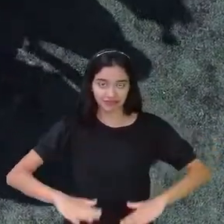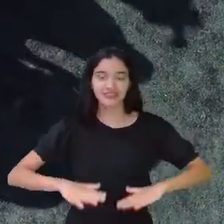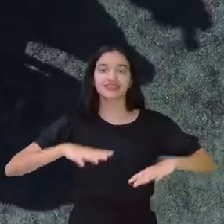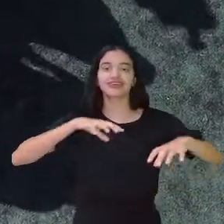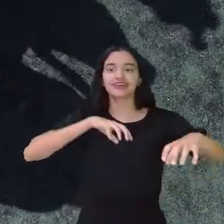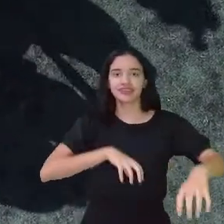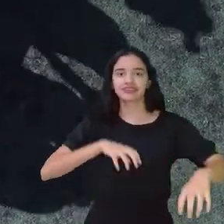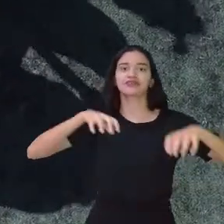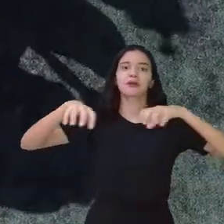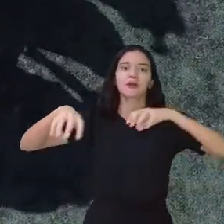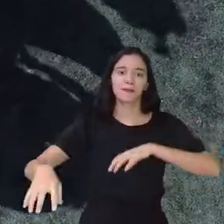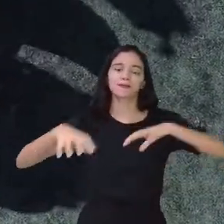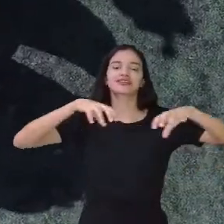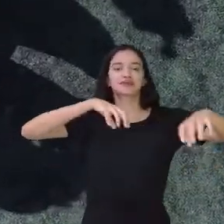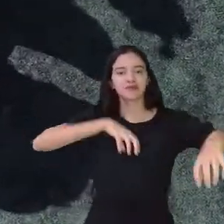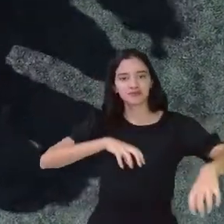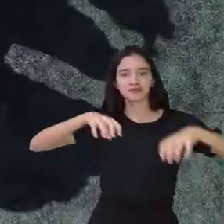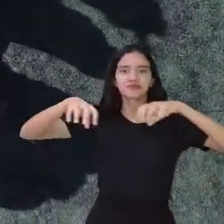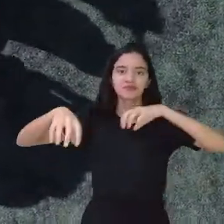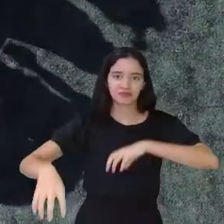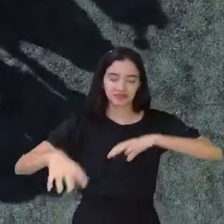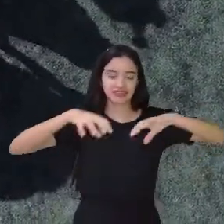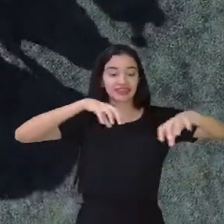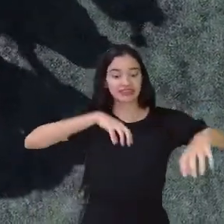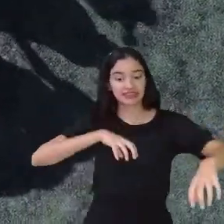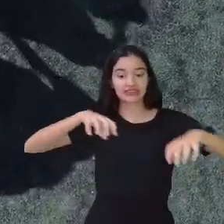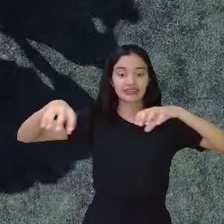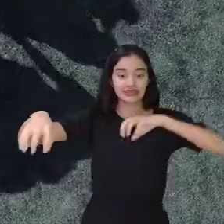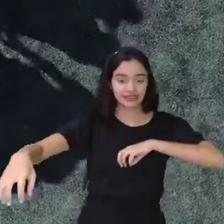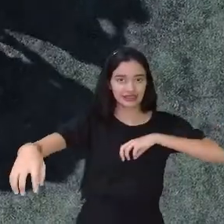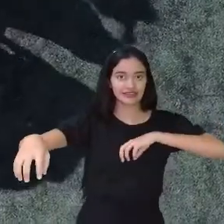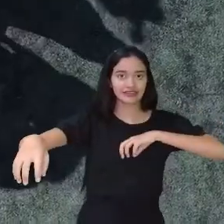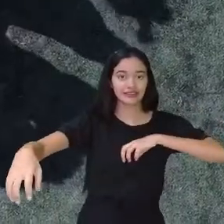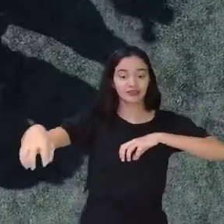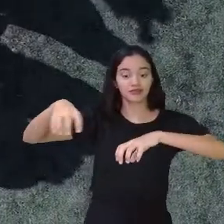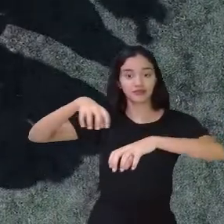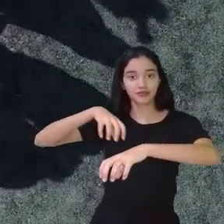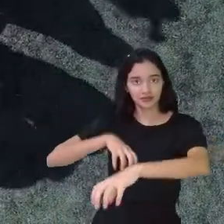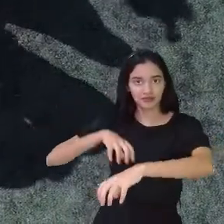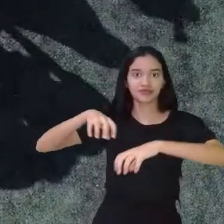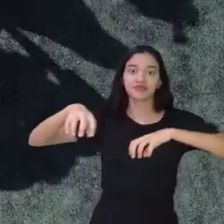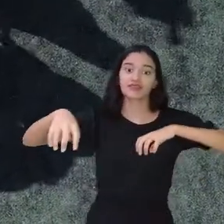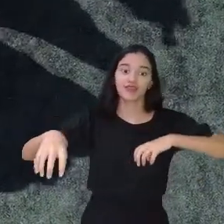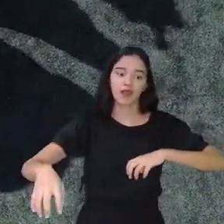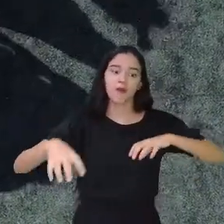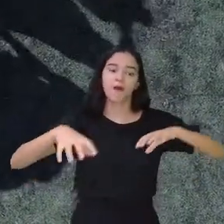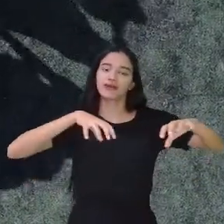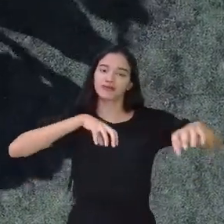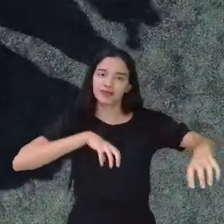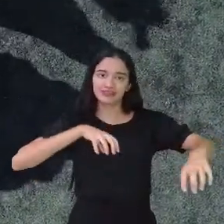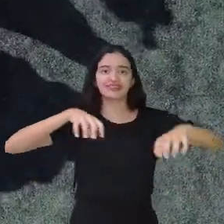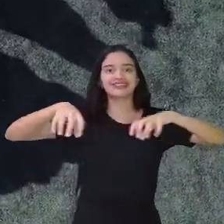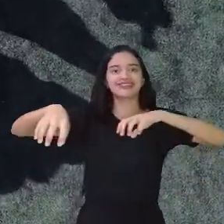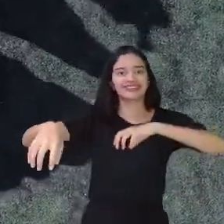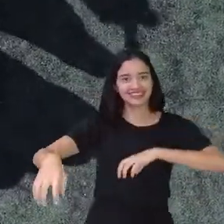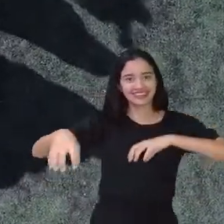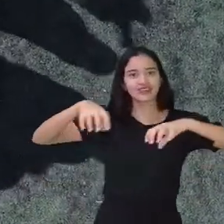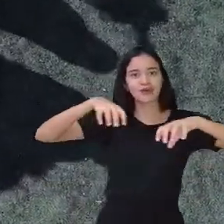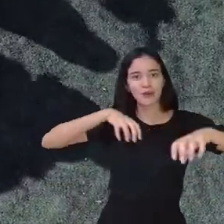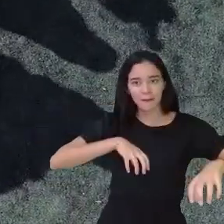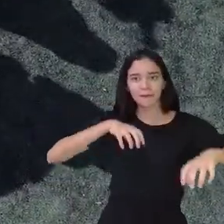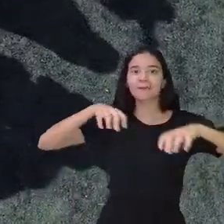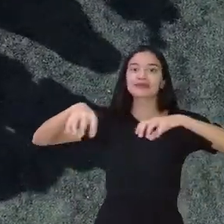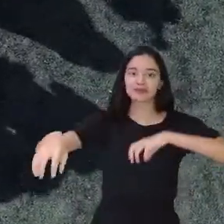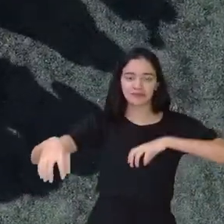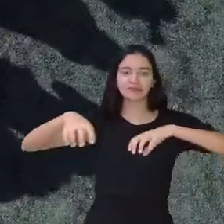guerreiros com guerreiros fazem Zig zagueiros com guerreiros